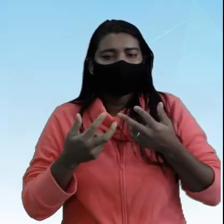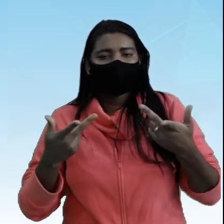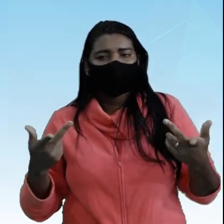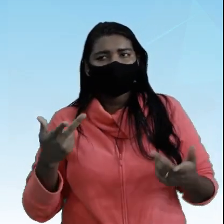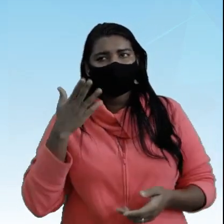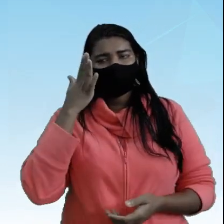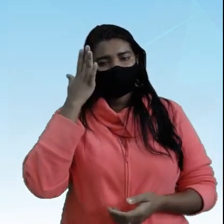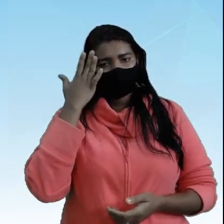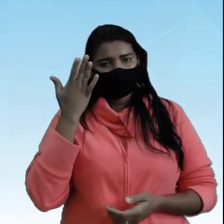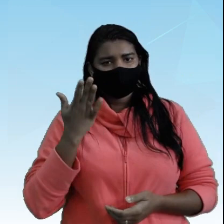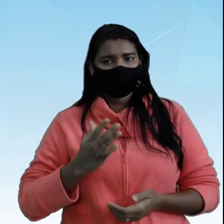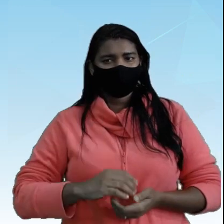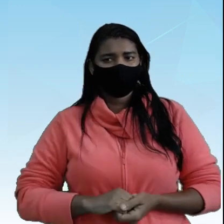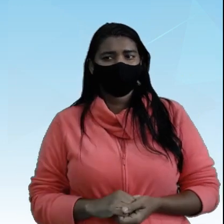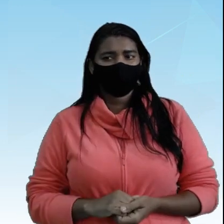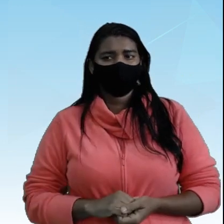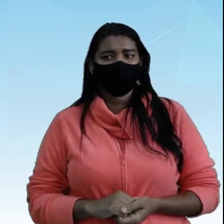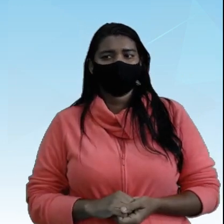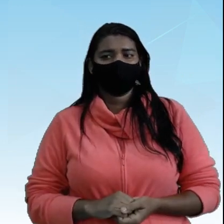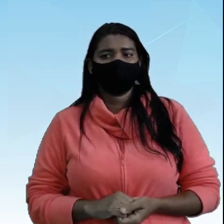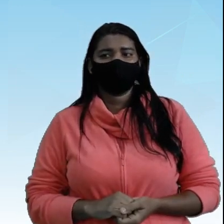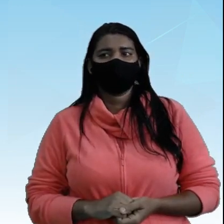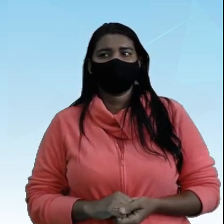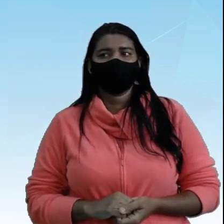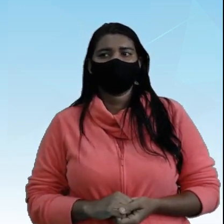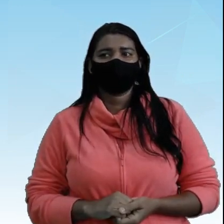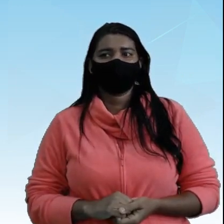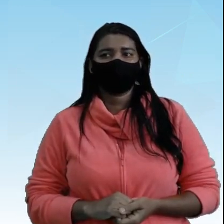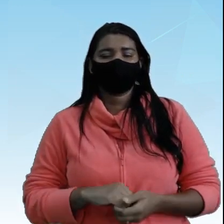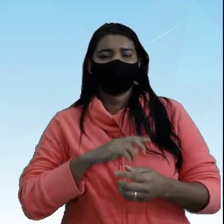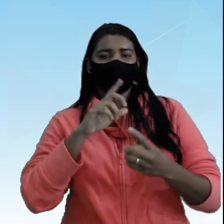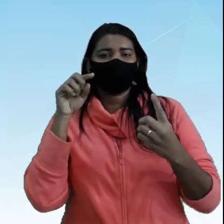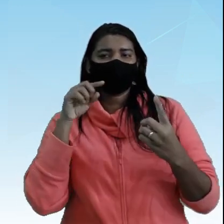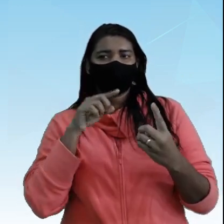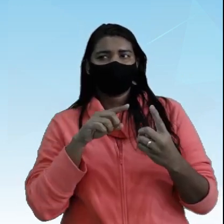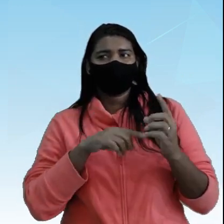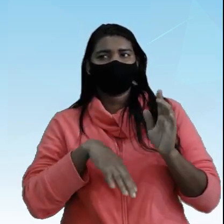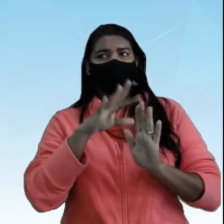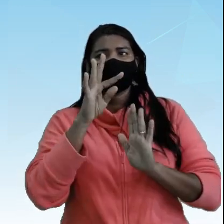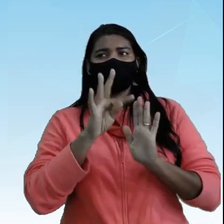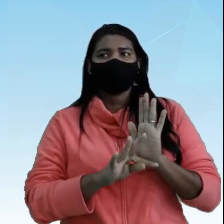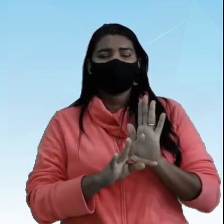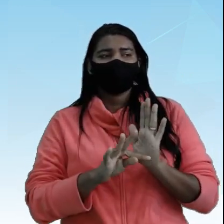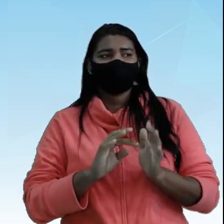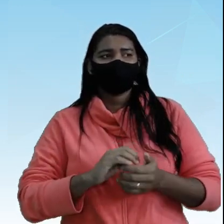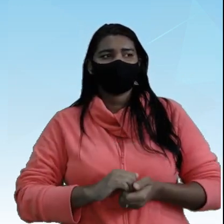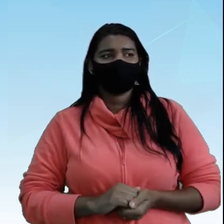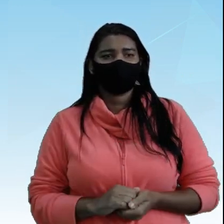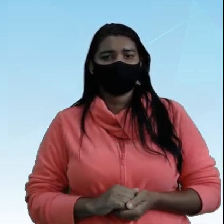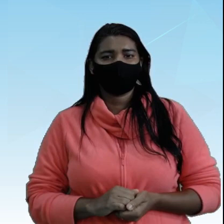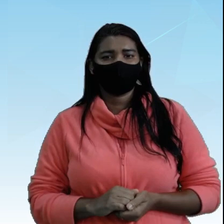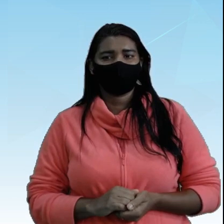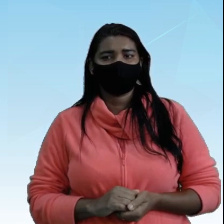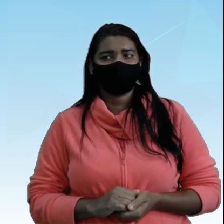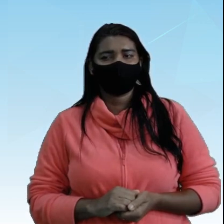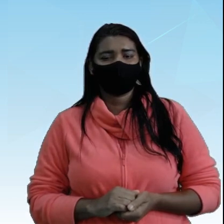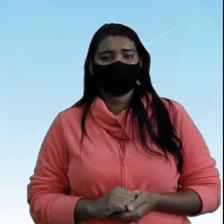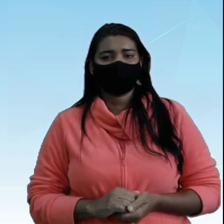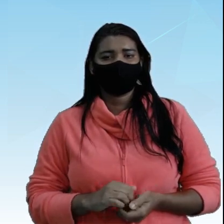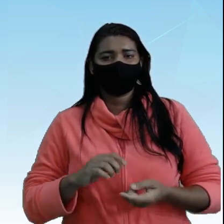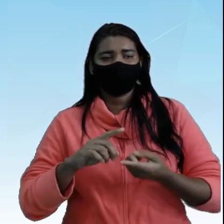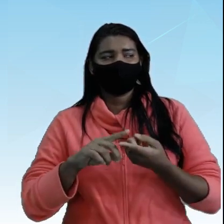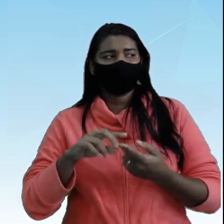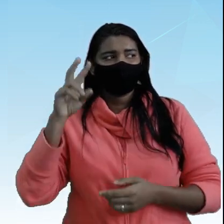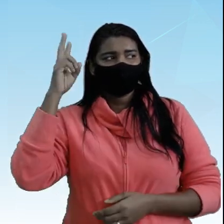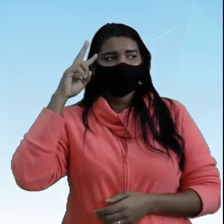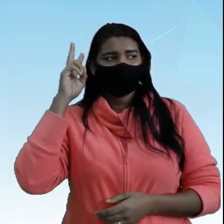Olha a intencionalidade do texto, a intenção e a estilística, certo? Então, também